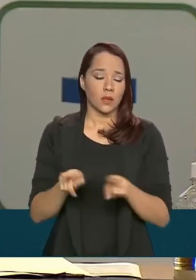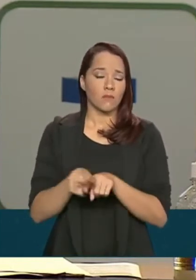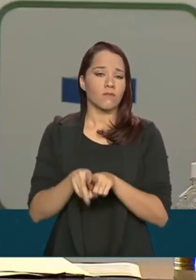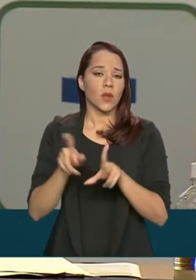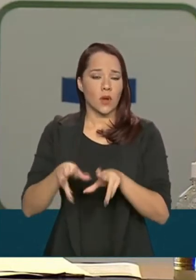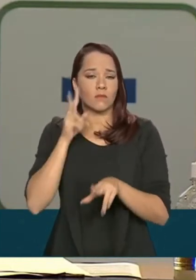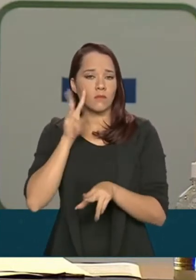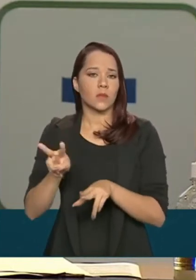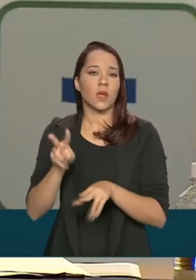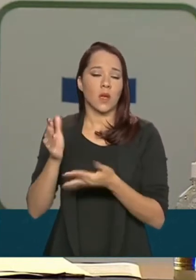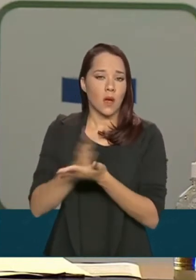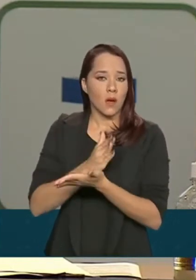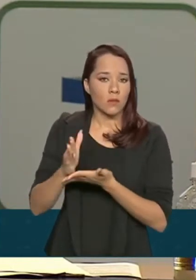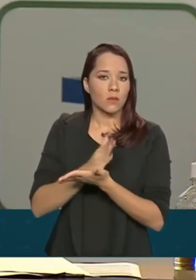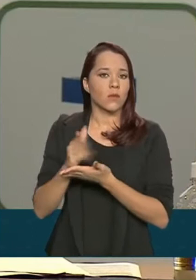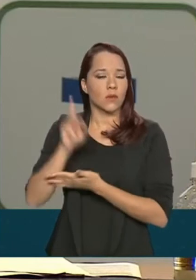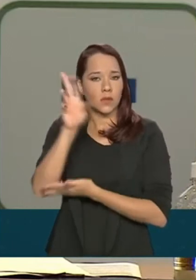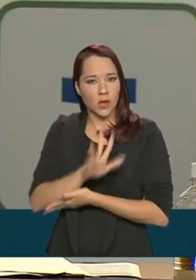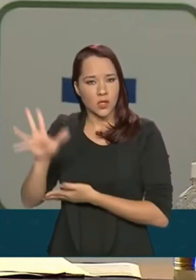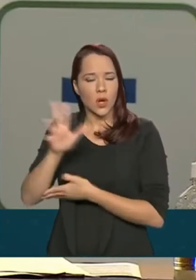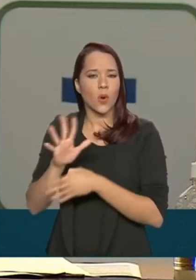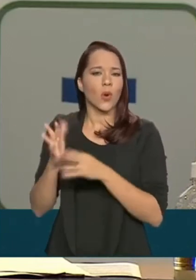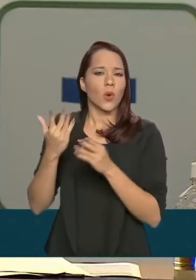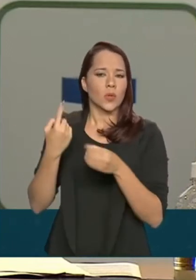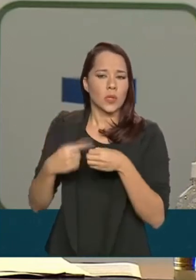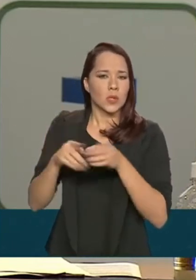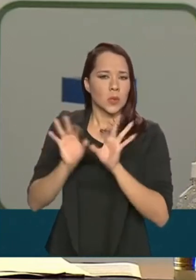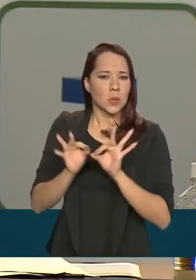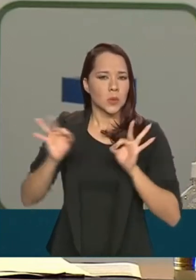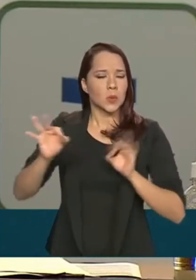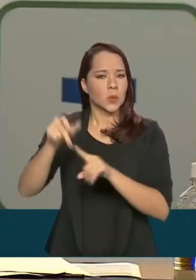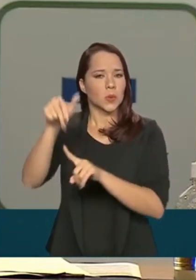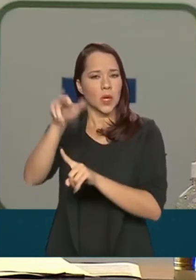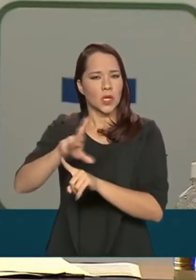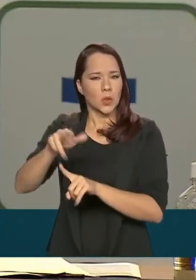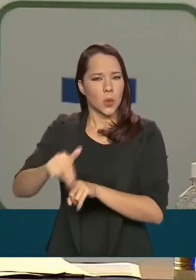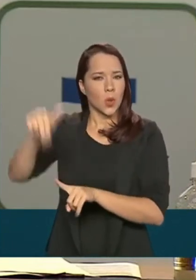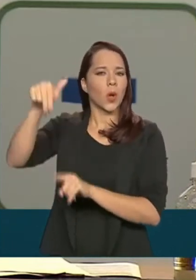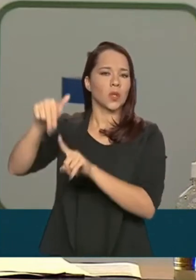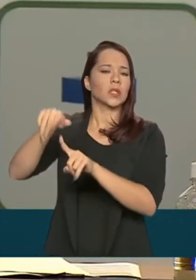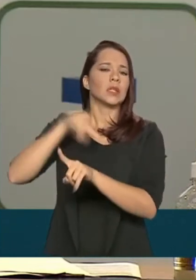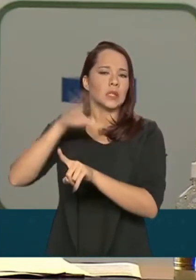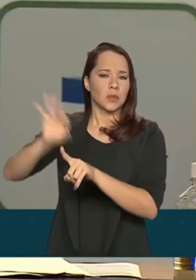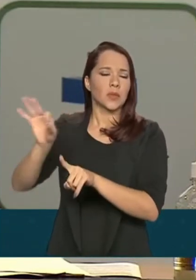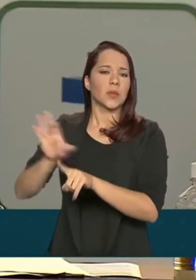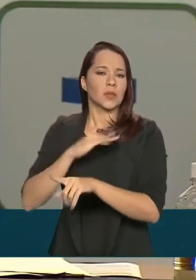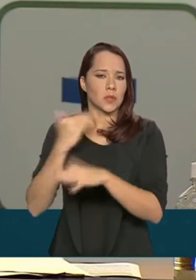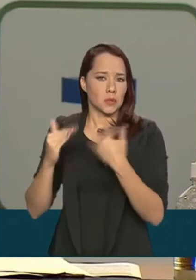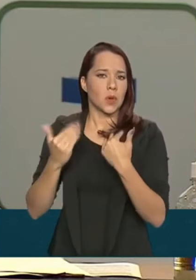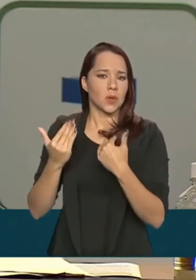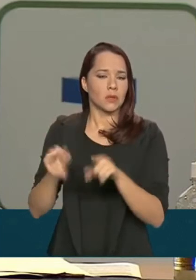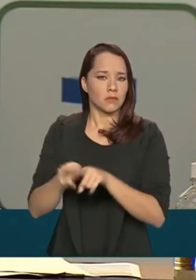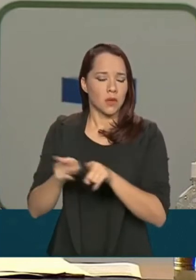você verifique que em algumas regiões do interior da região norte tem uma densidade de óbitos